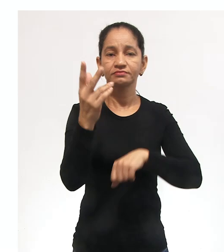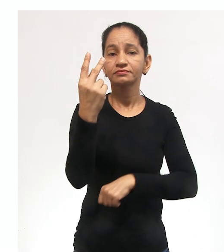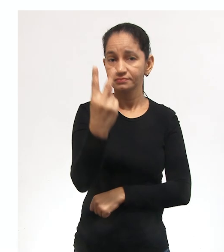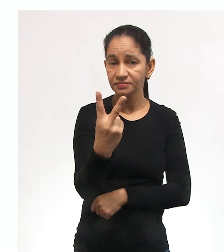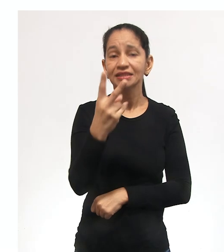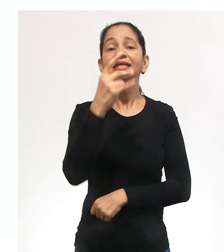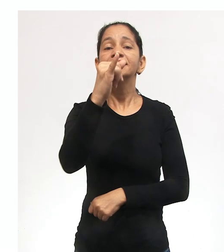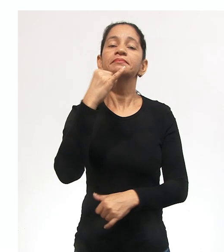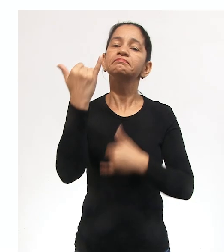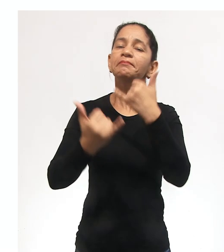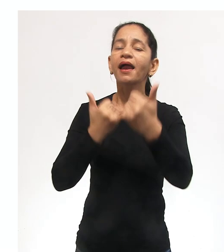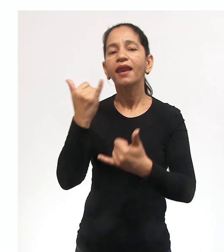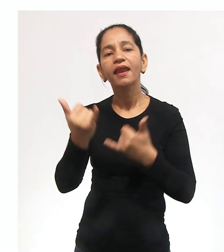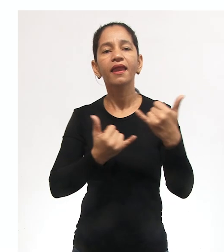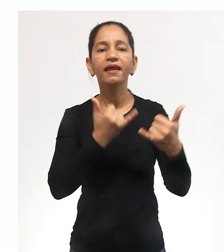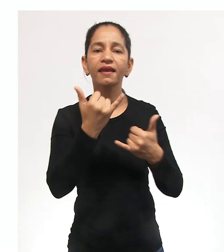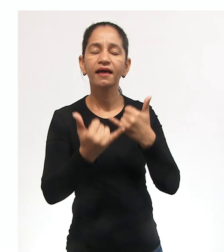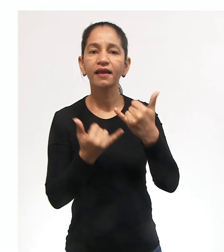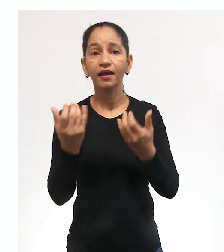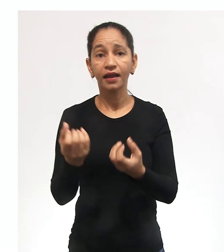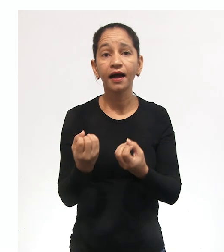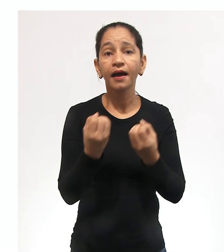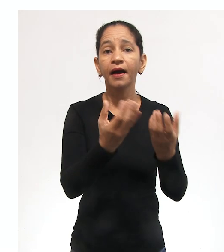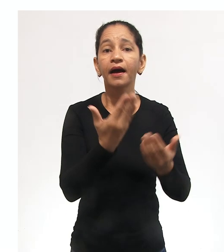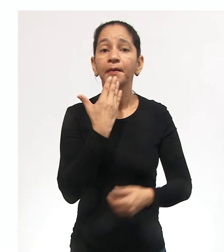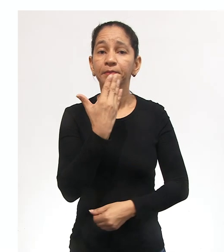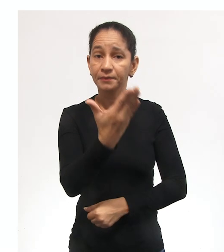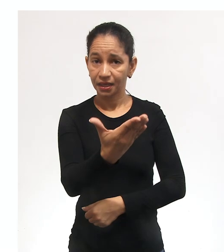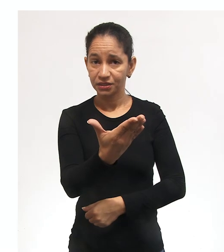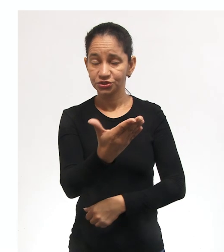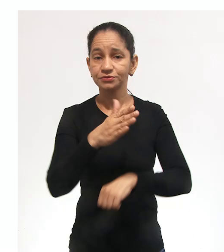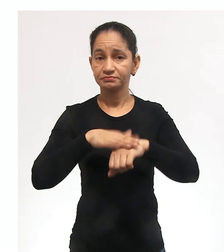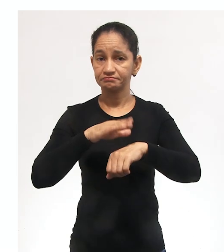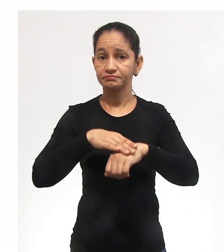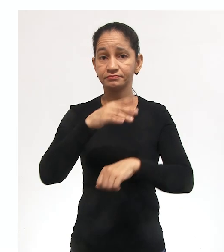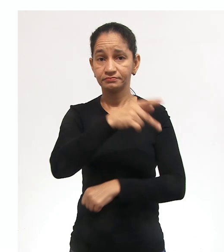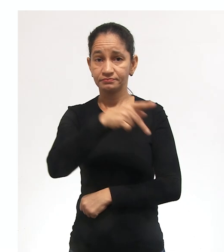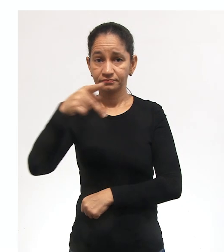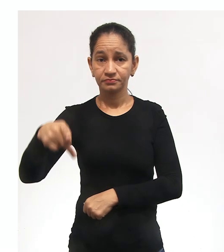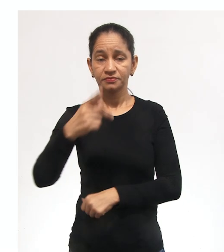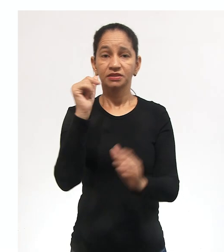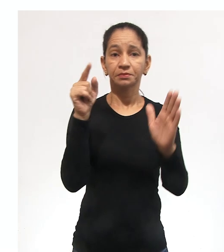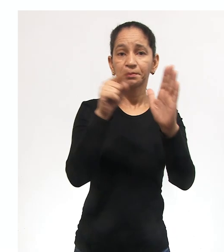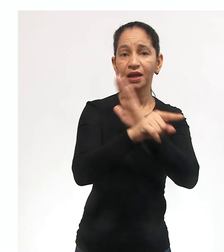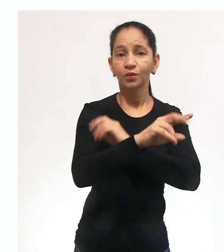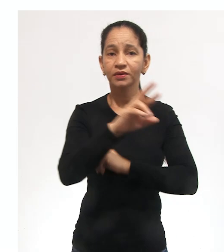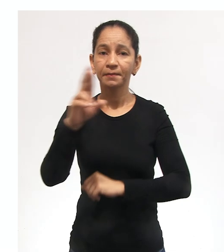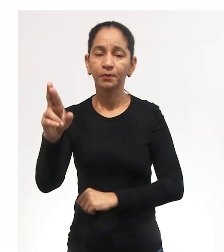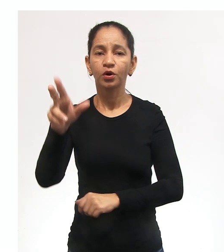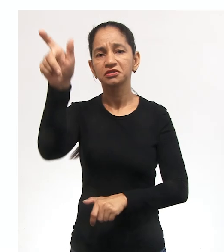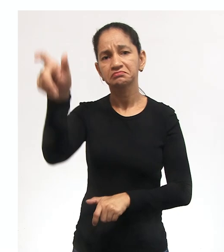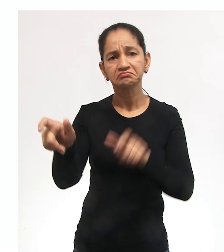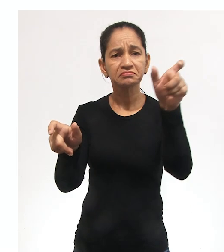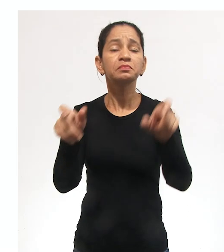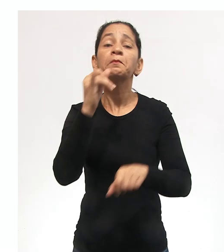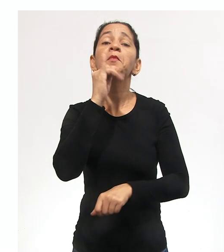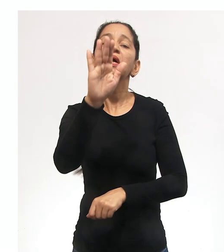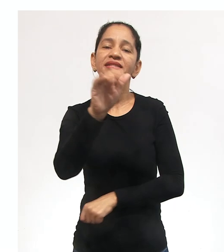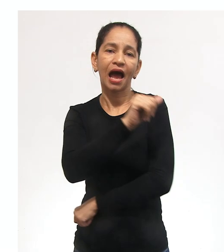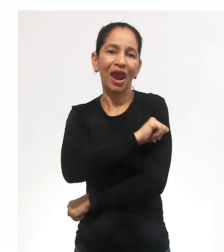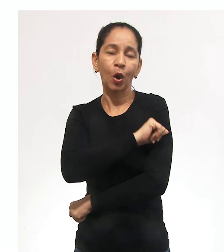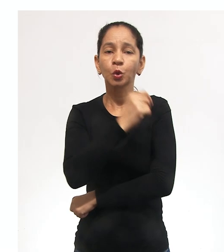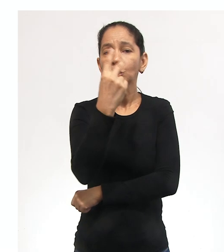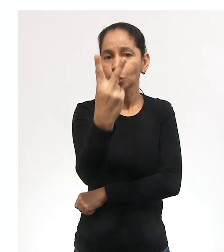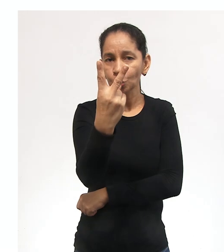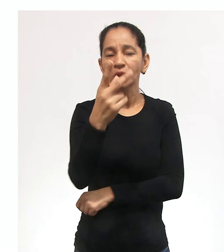é se durante uma brincadeira que o professor realiza, uma brincadeira de perguntas e respostas,